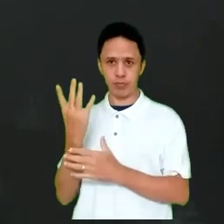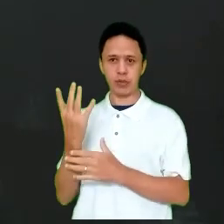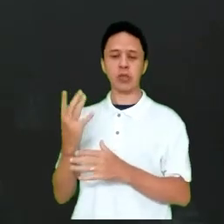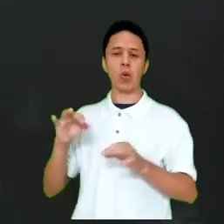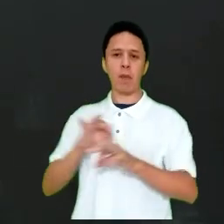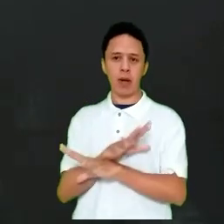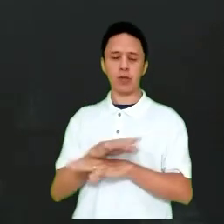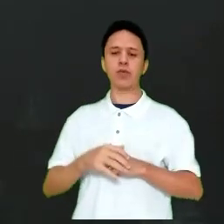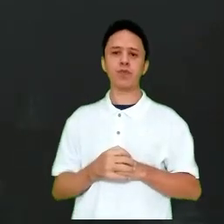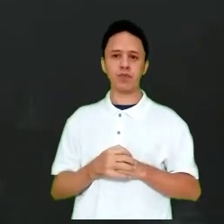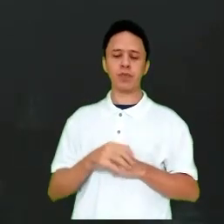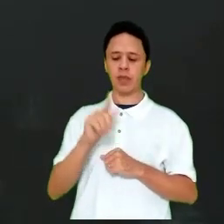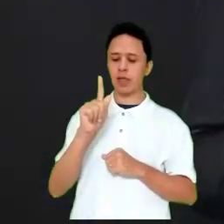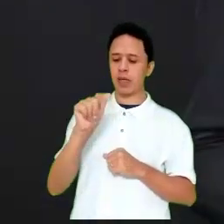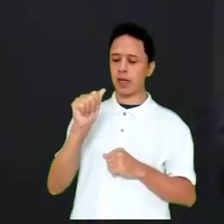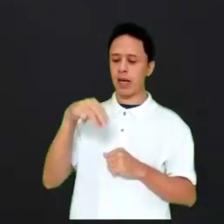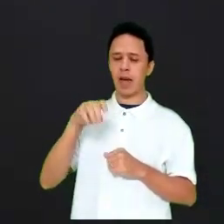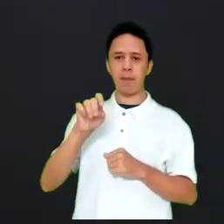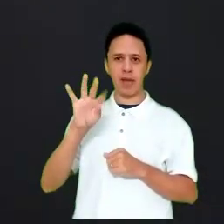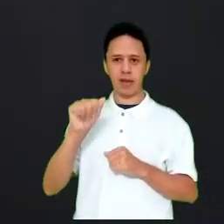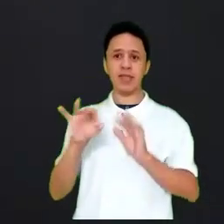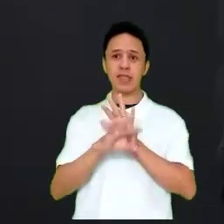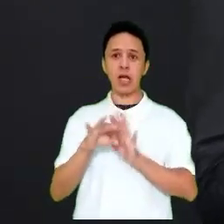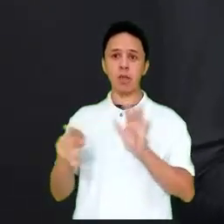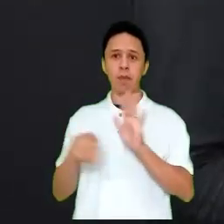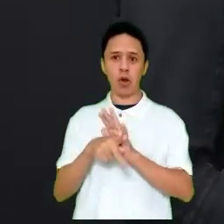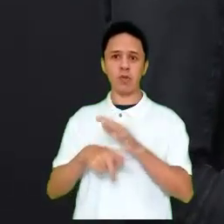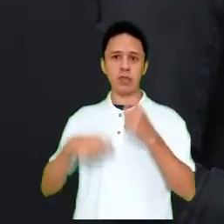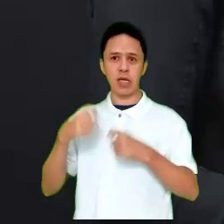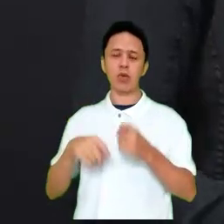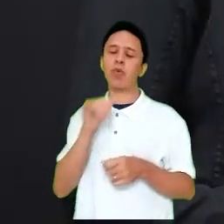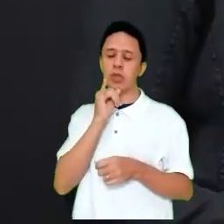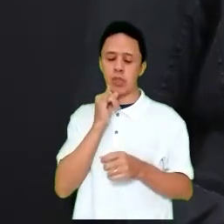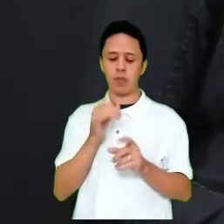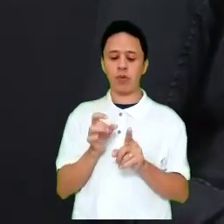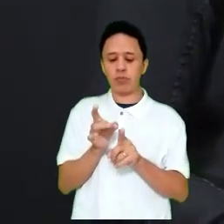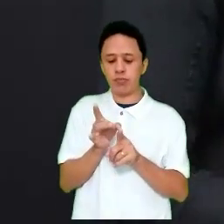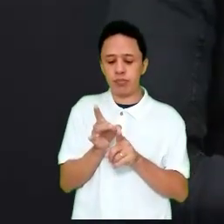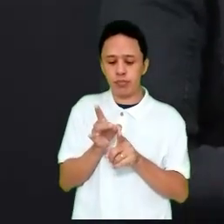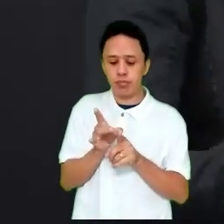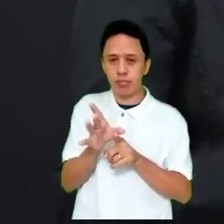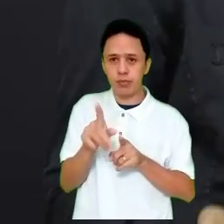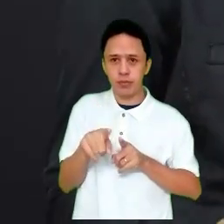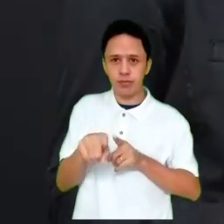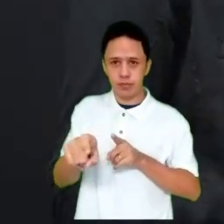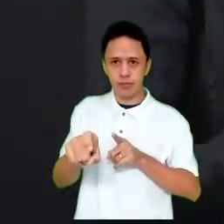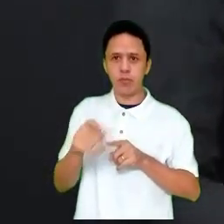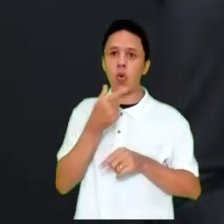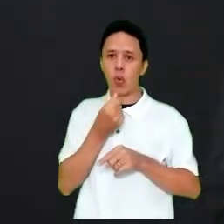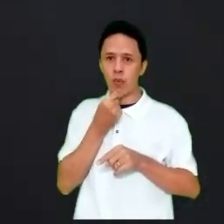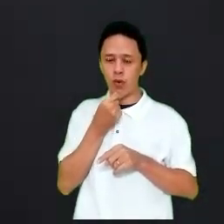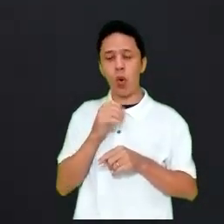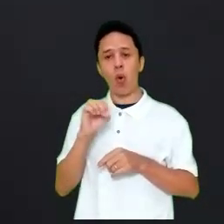gametas, que é o nome aí genérico para as células sexuais, mais conhecidos são espermatozoides, no caso aí dos machos